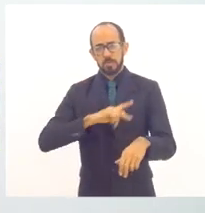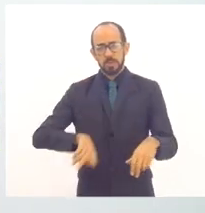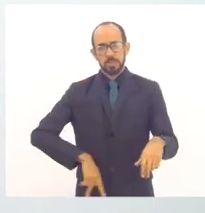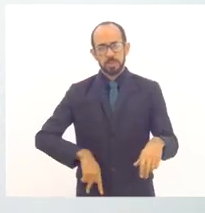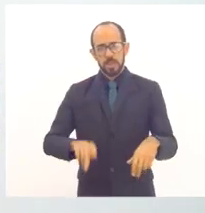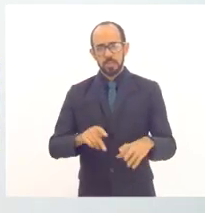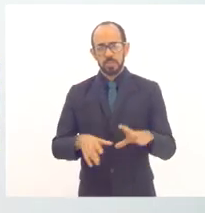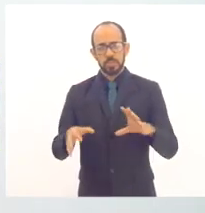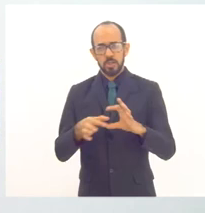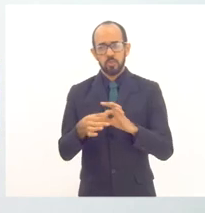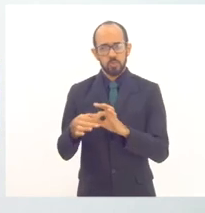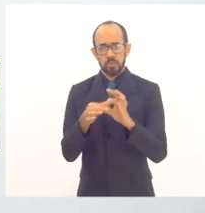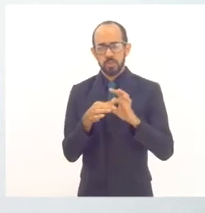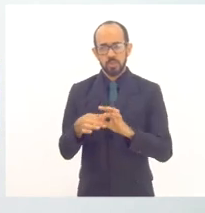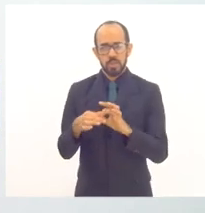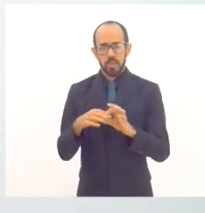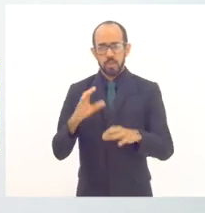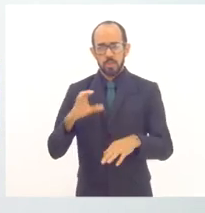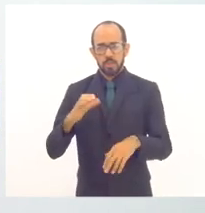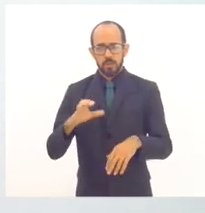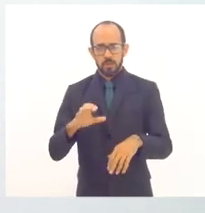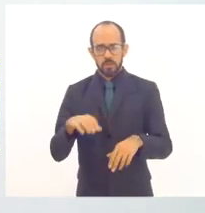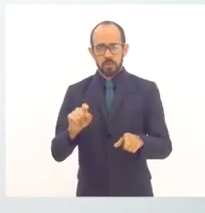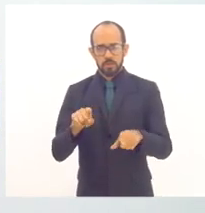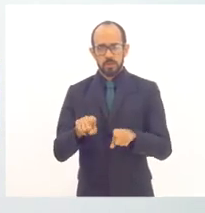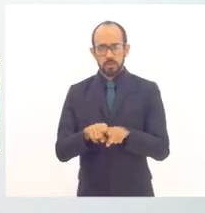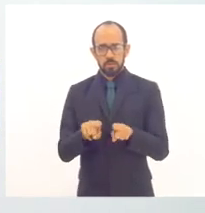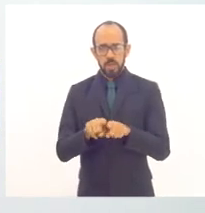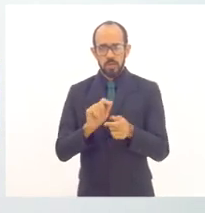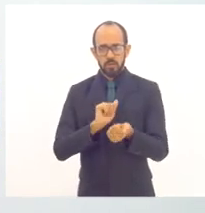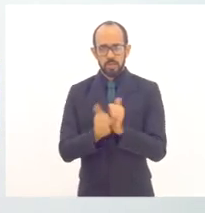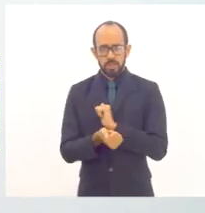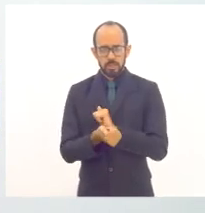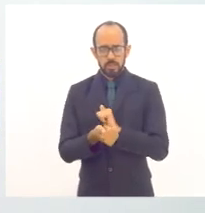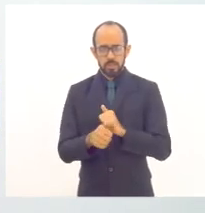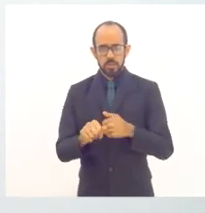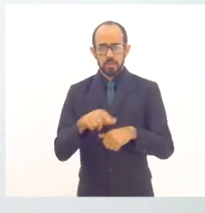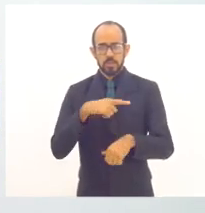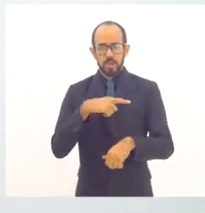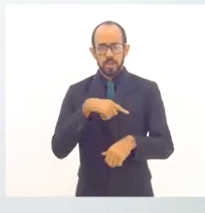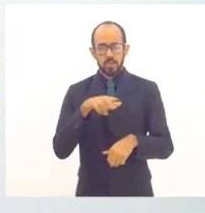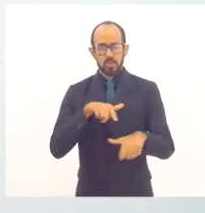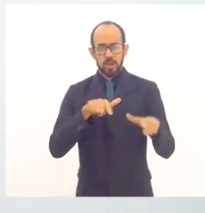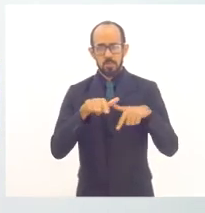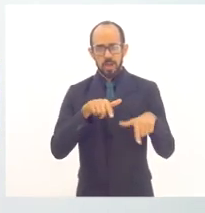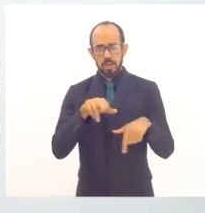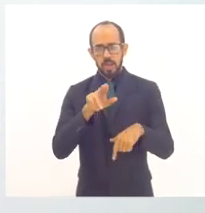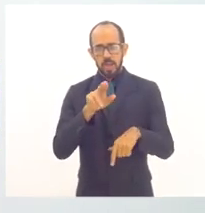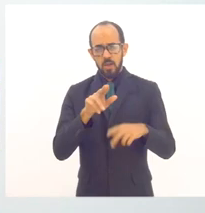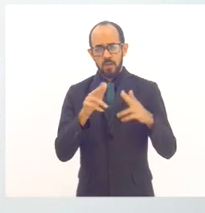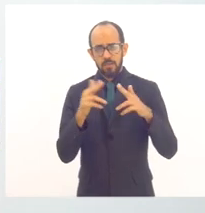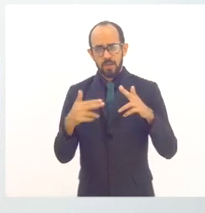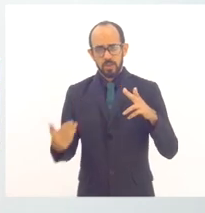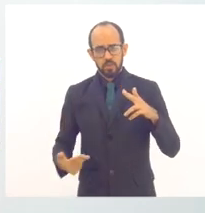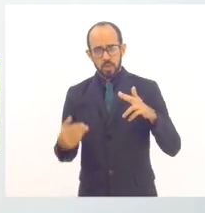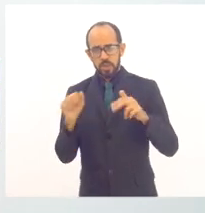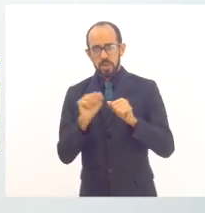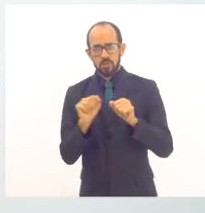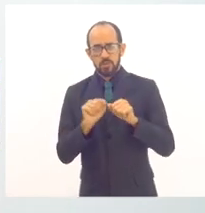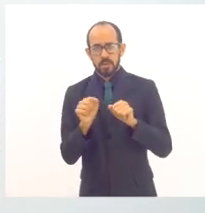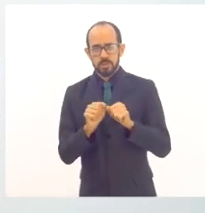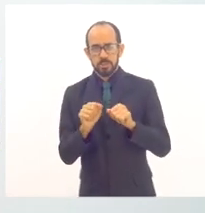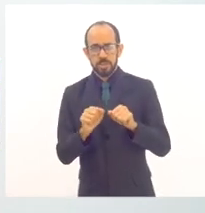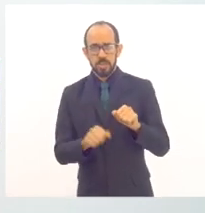primeira instituição, junto depois da Federação Desportiva também, tem até num trabalho no UFRJ, a acionar o sistema